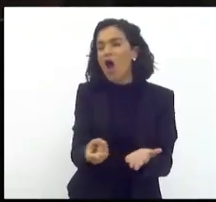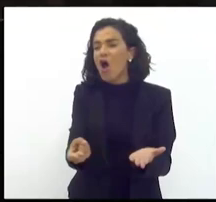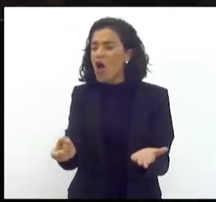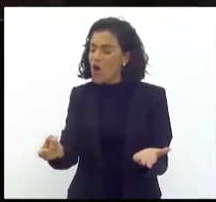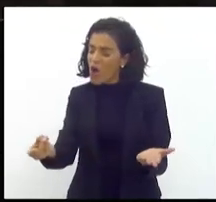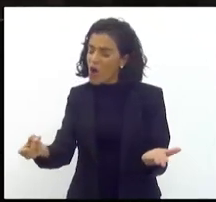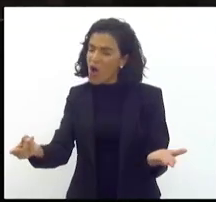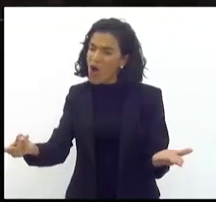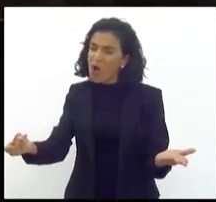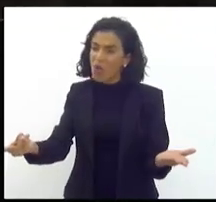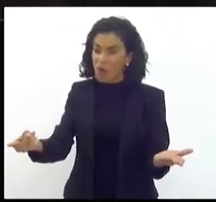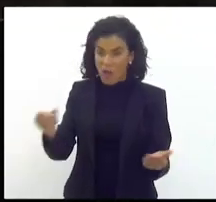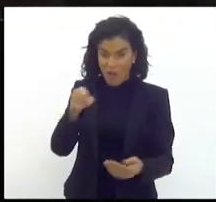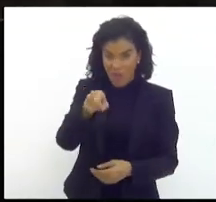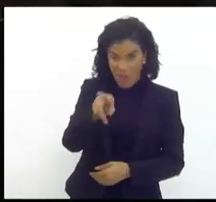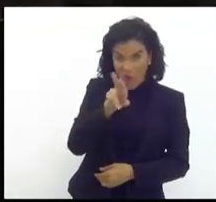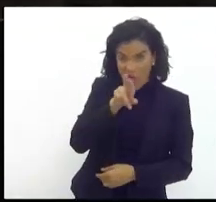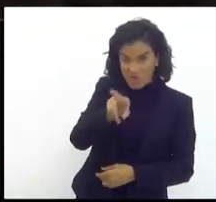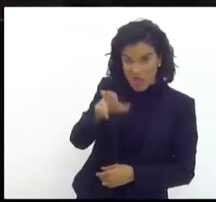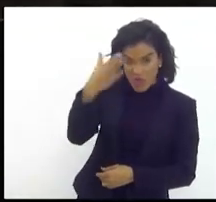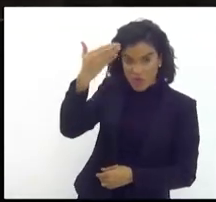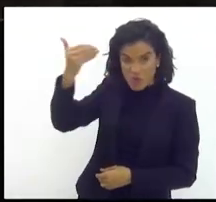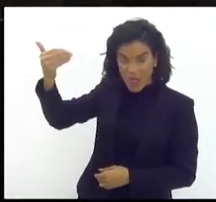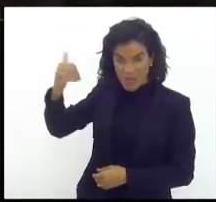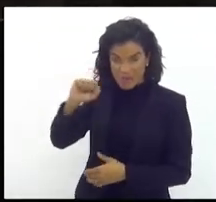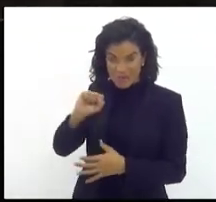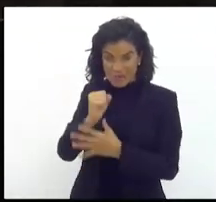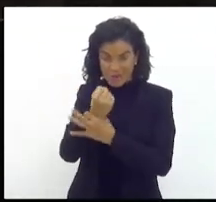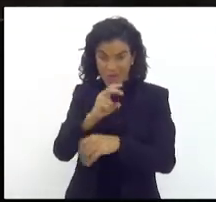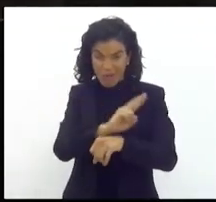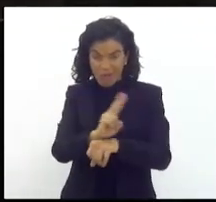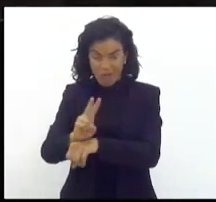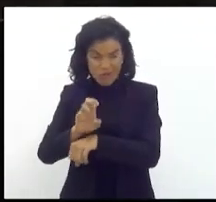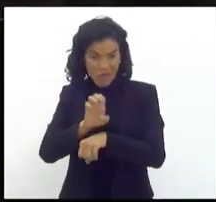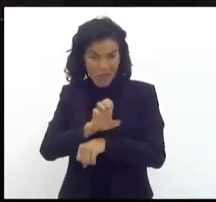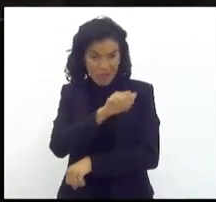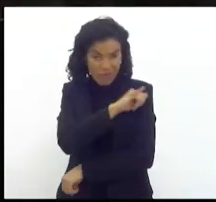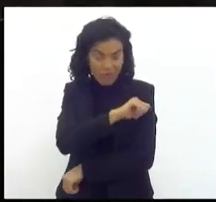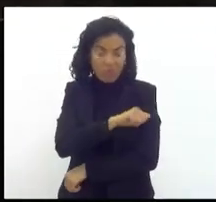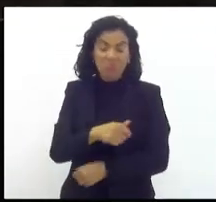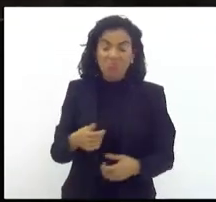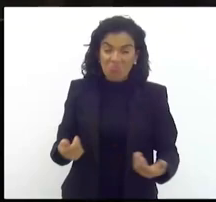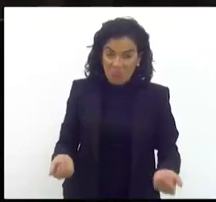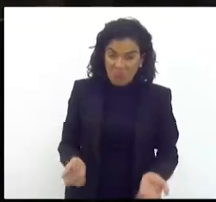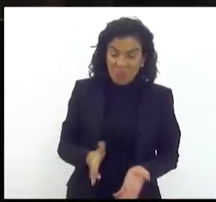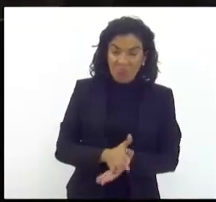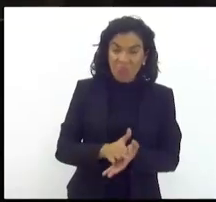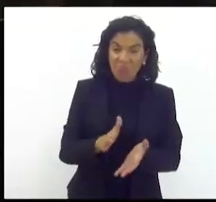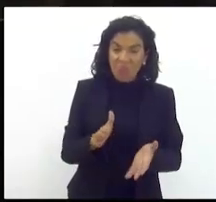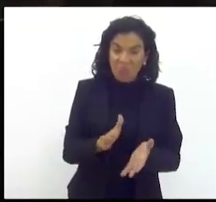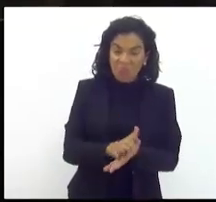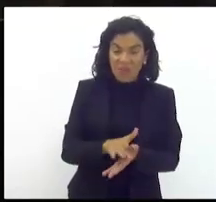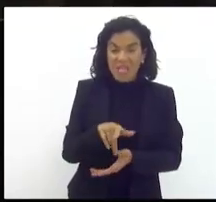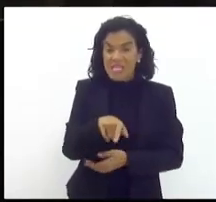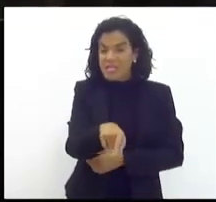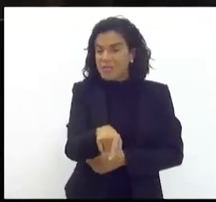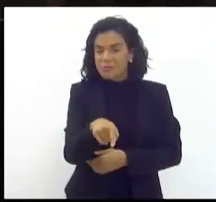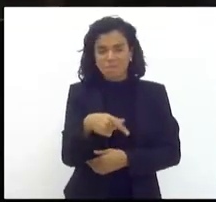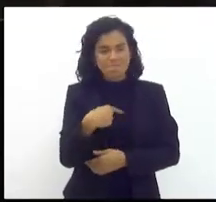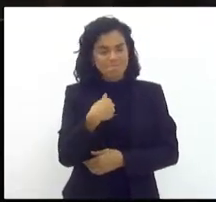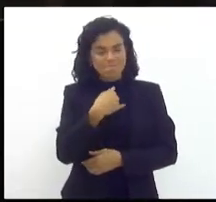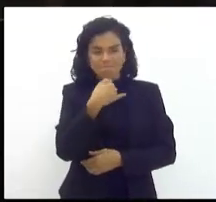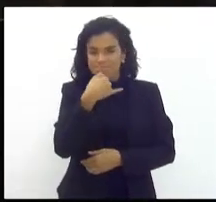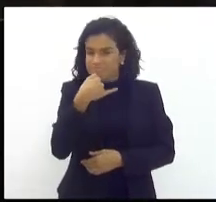Esse é o resultado do Sucesso da política pública de segurança do Estado do Rio de Janeiro Isso é uma lástima